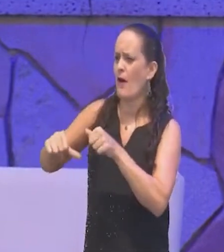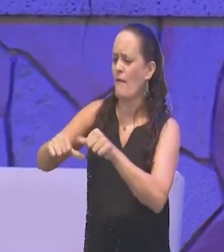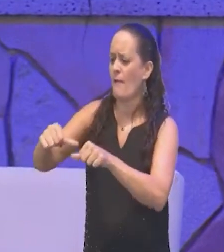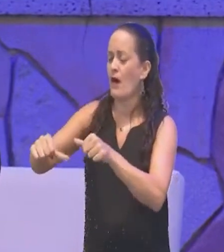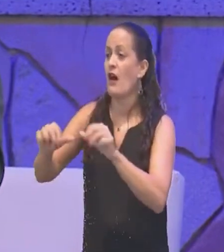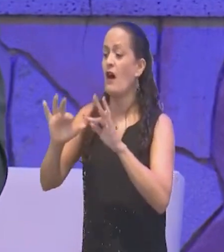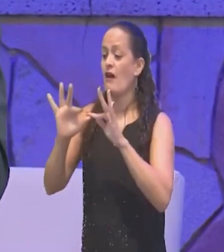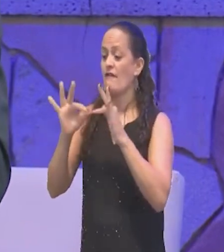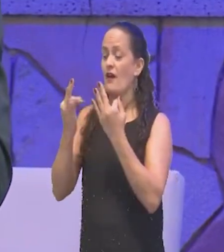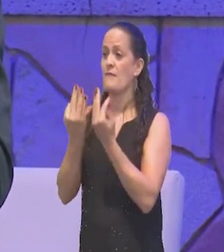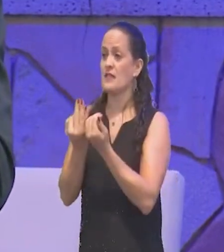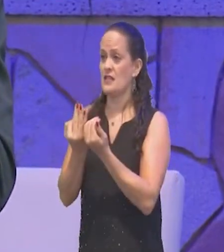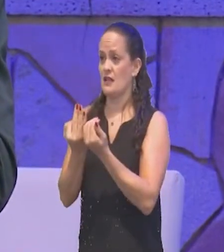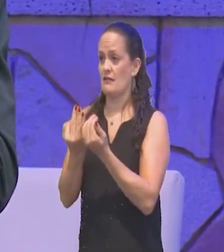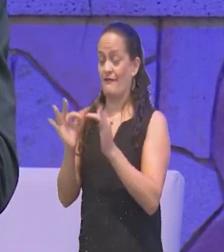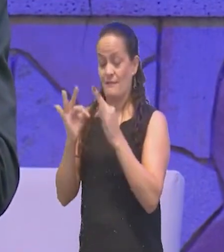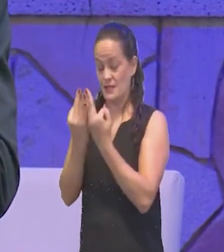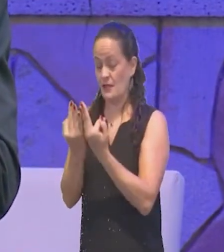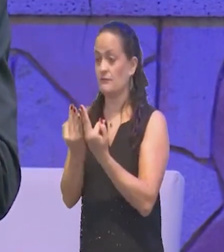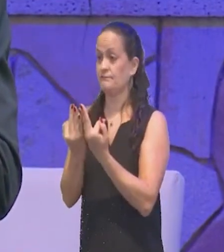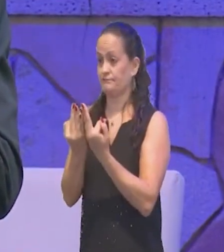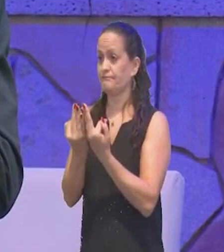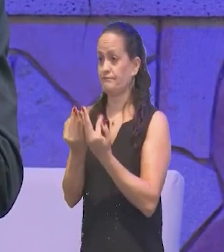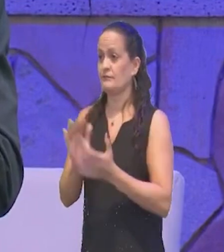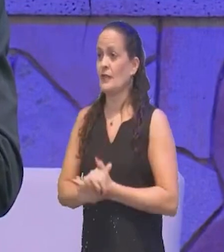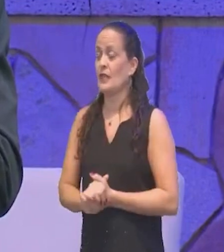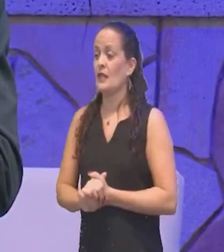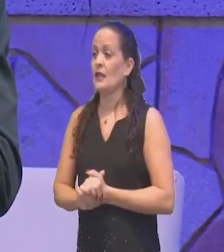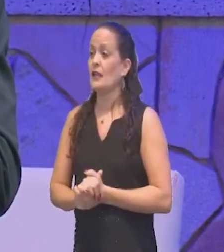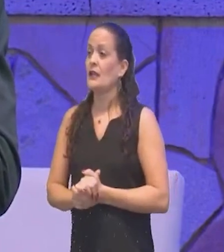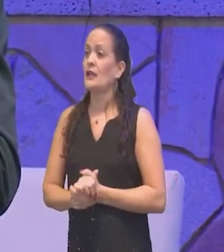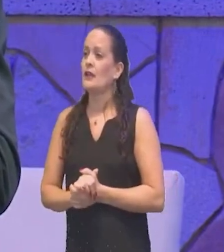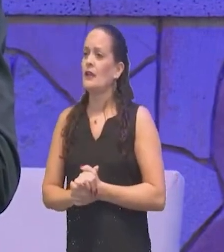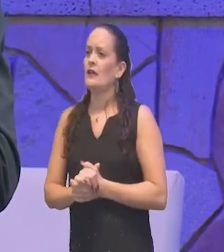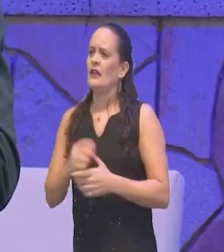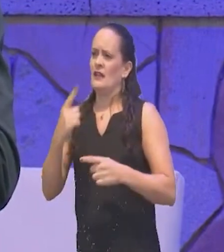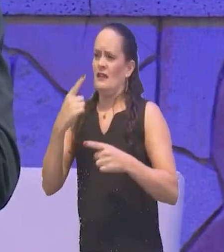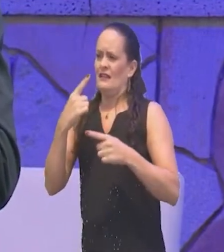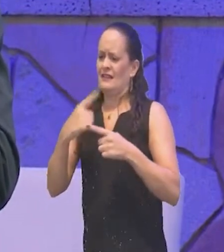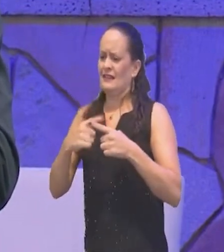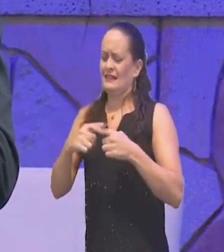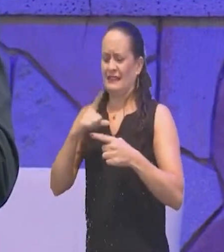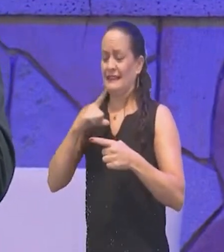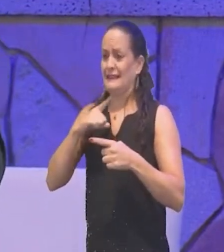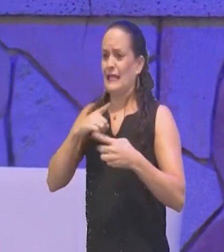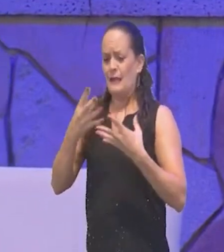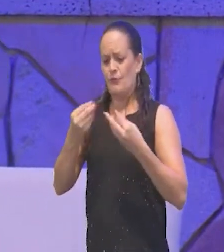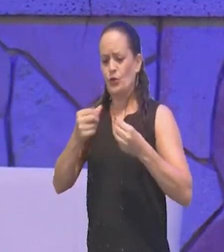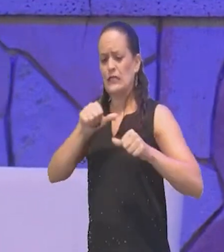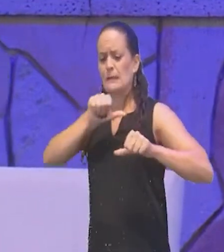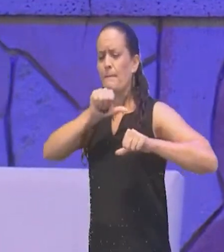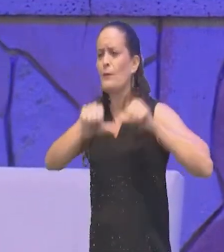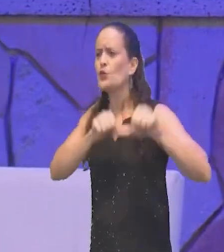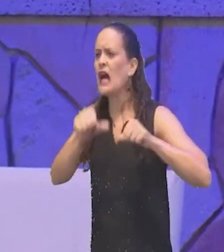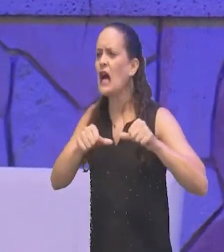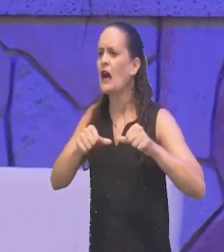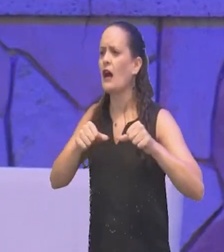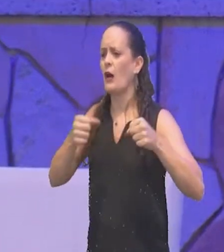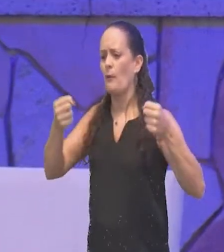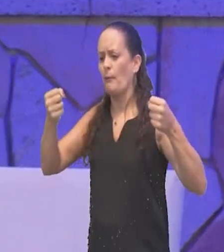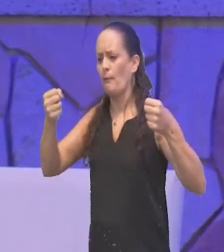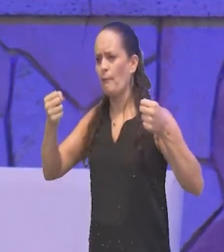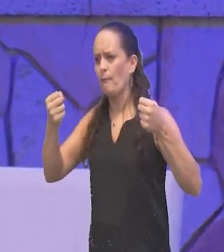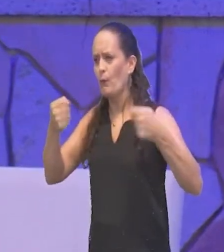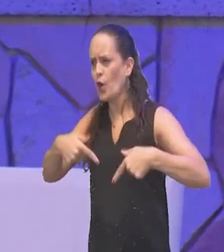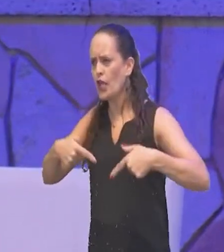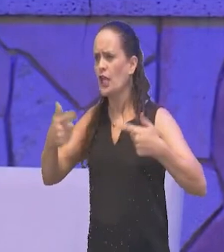A sociedade moderna caracteriza-se por grandes mudanças nos campos da economia, da política e da cultura,